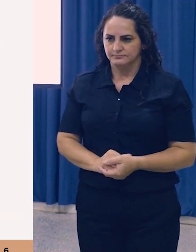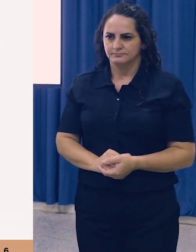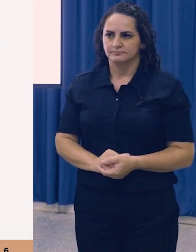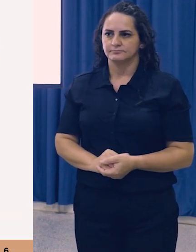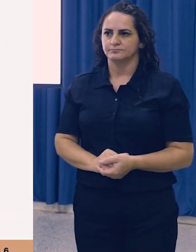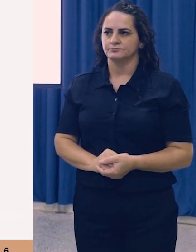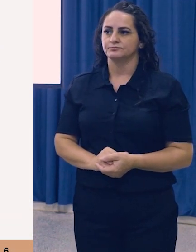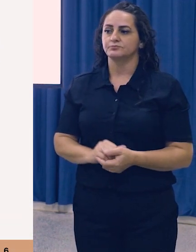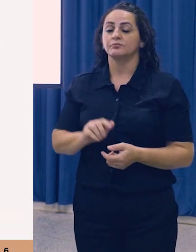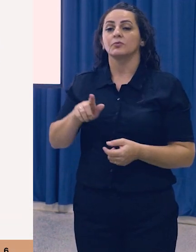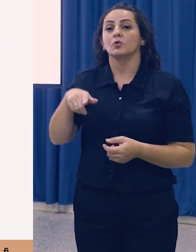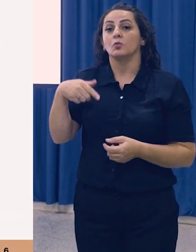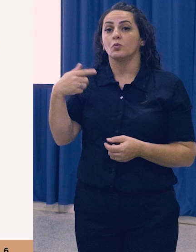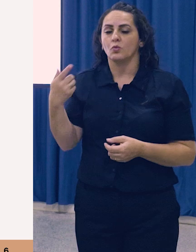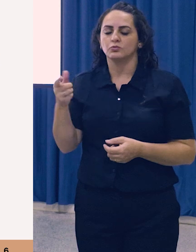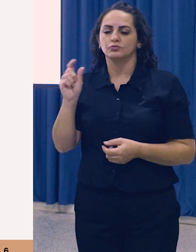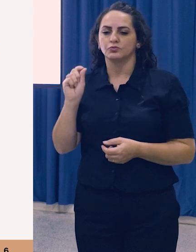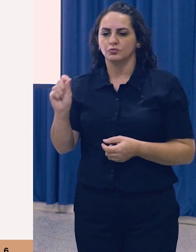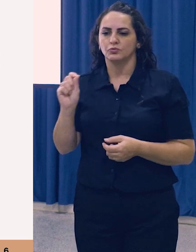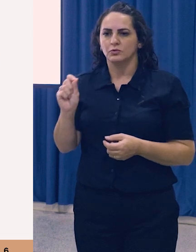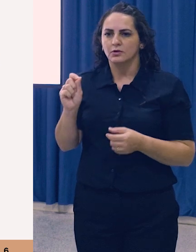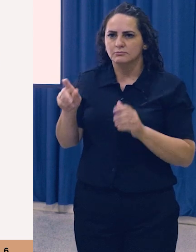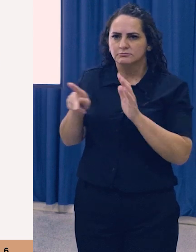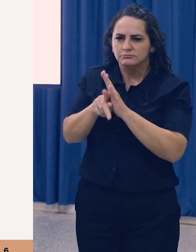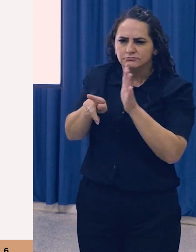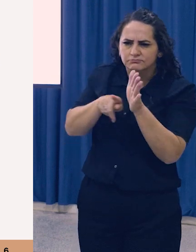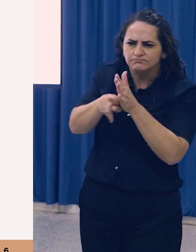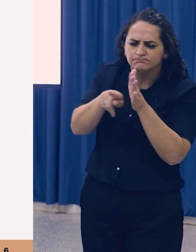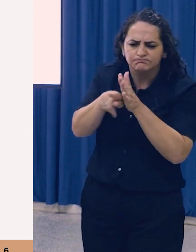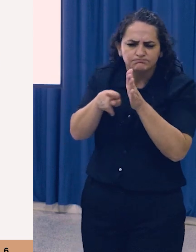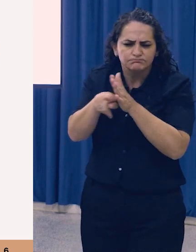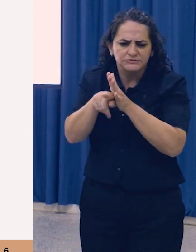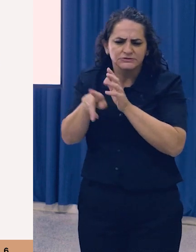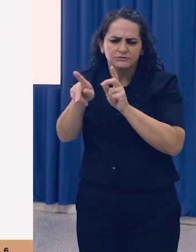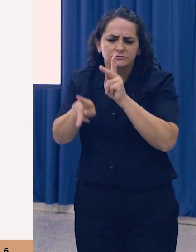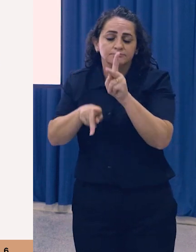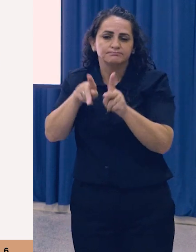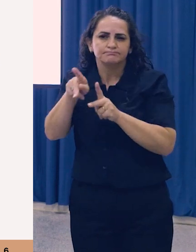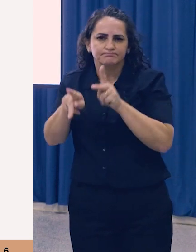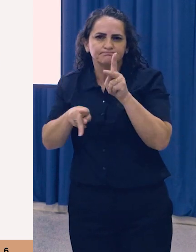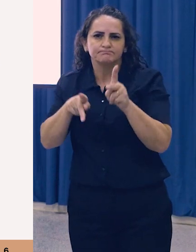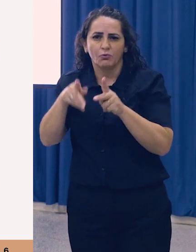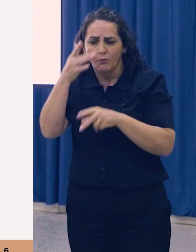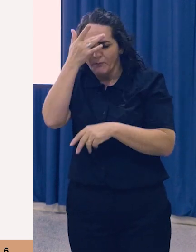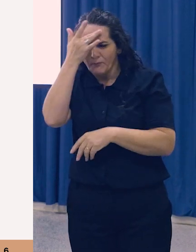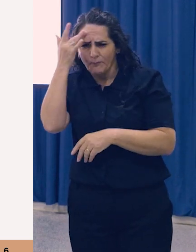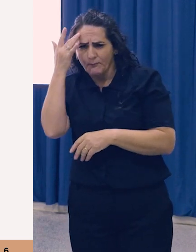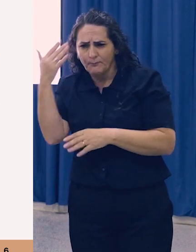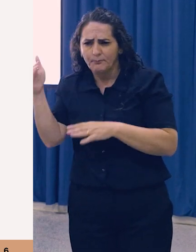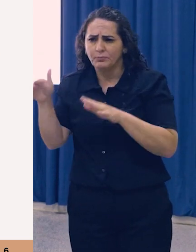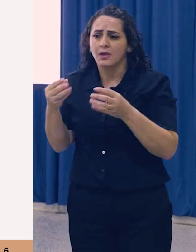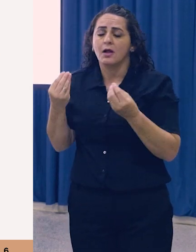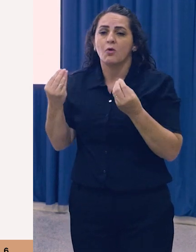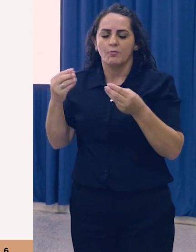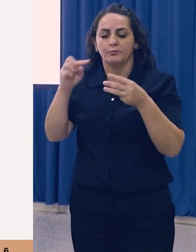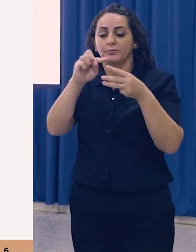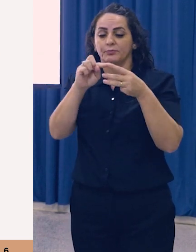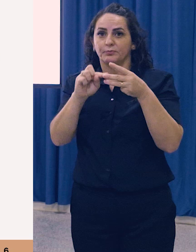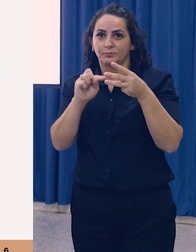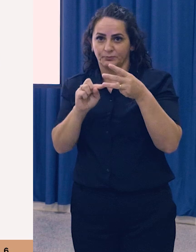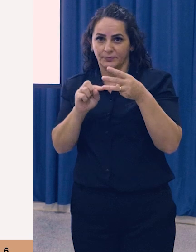O próximo passo é o mapeamento de público. Nós temos 3 etapas nessa parte, que é a